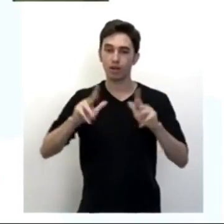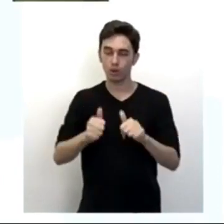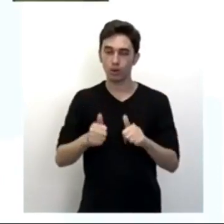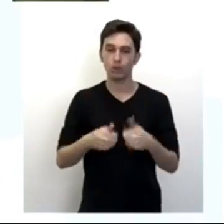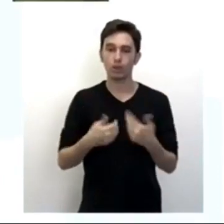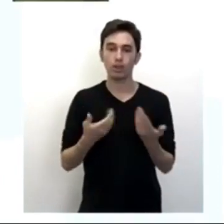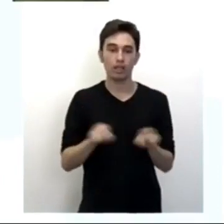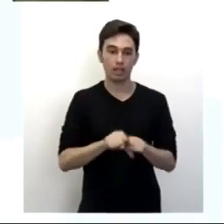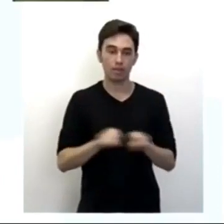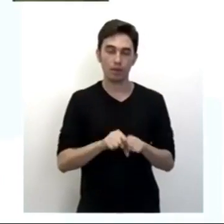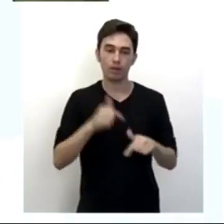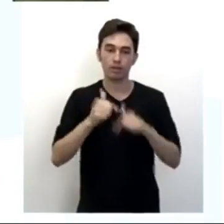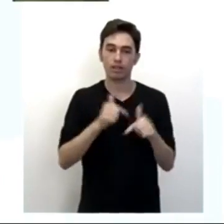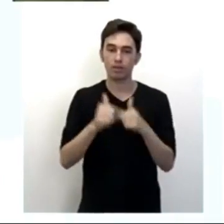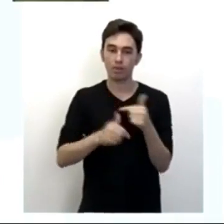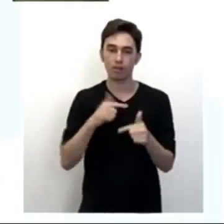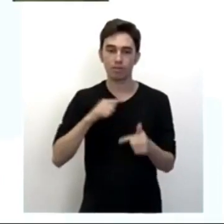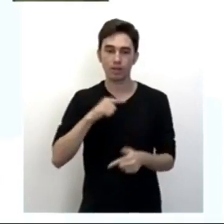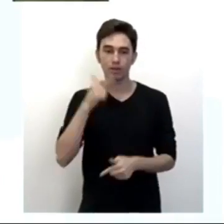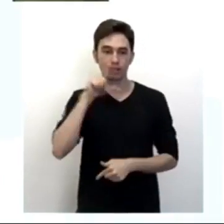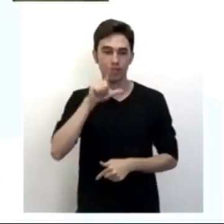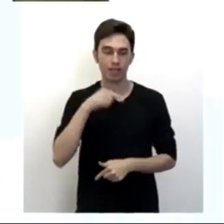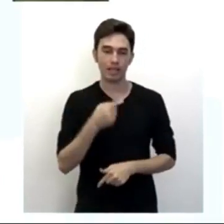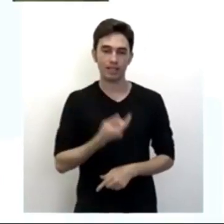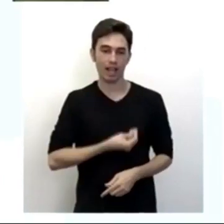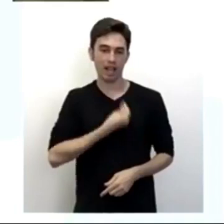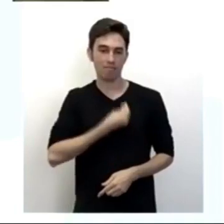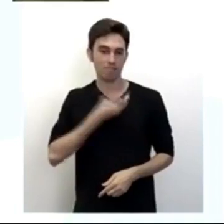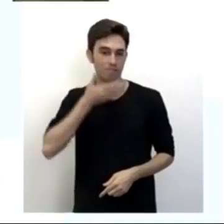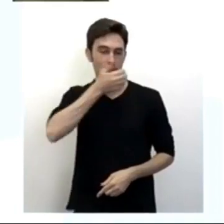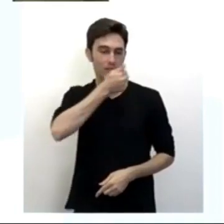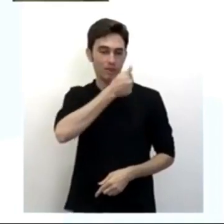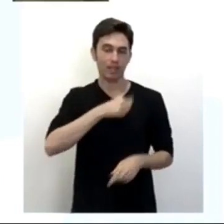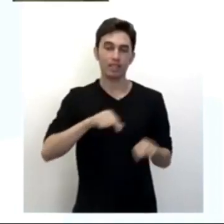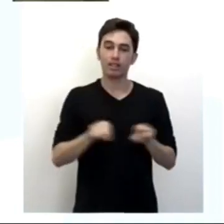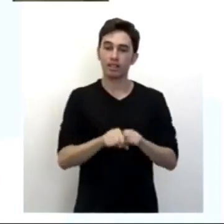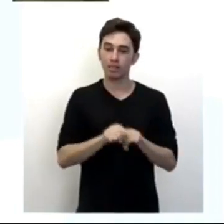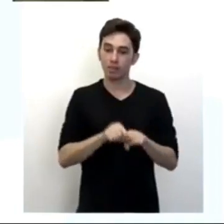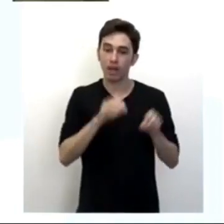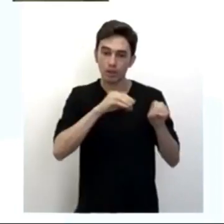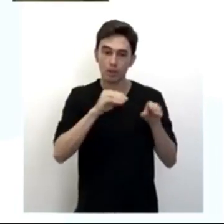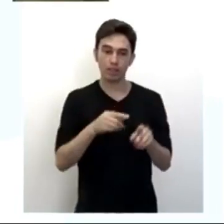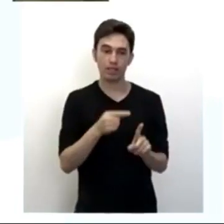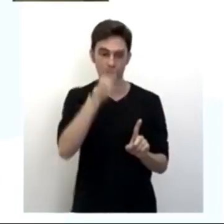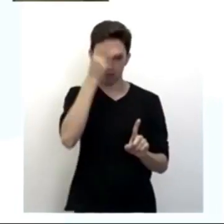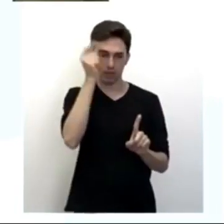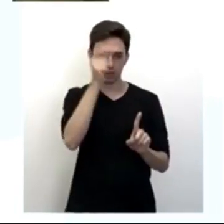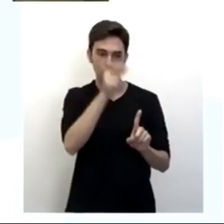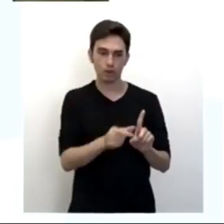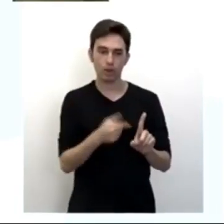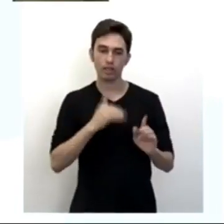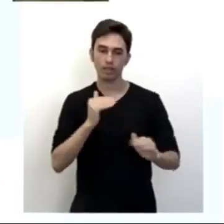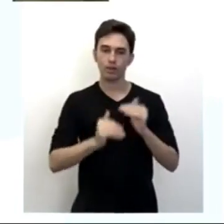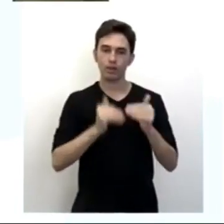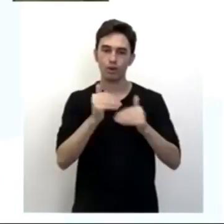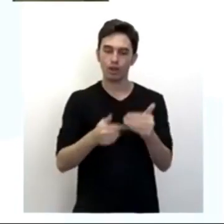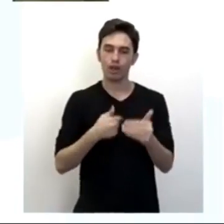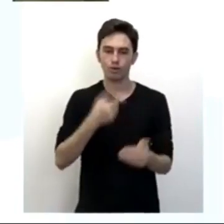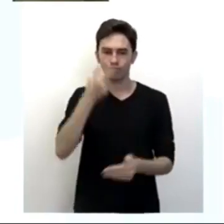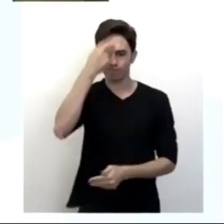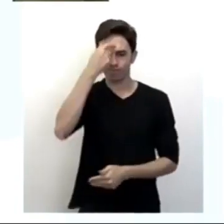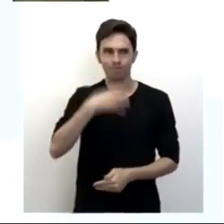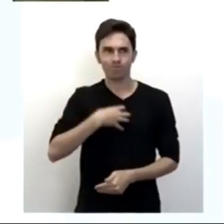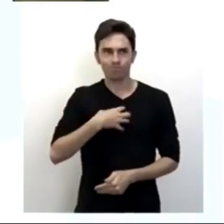educação do indivíduo, visando aprimorar as suas habilidades inatas, tentaria desenvolver nele um senso de